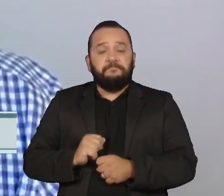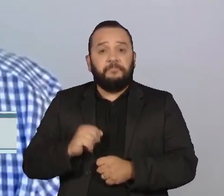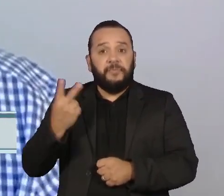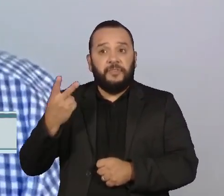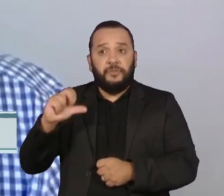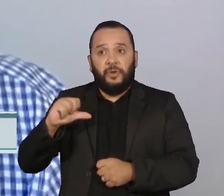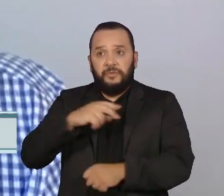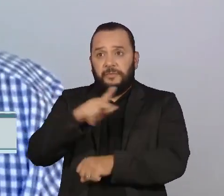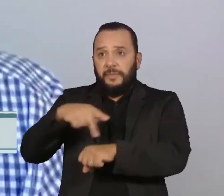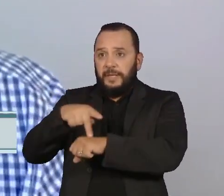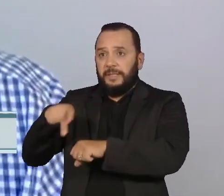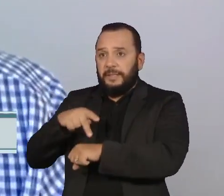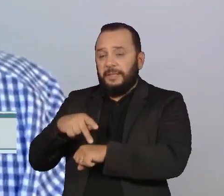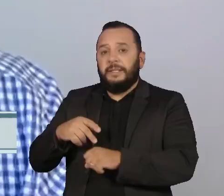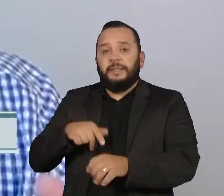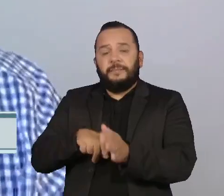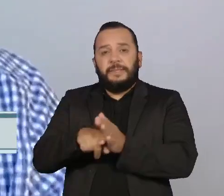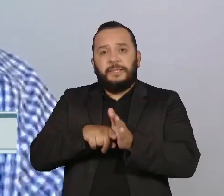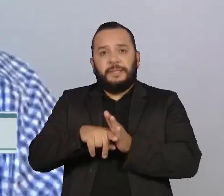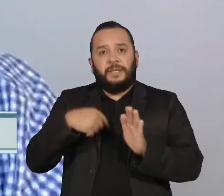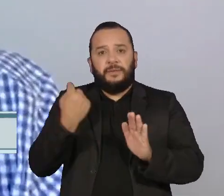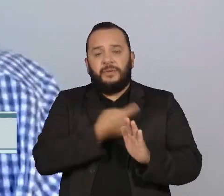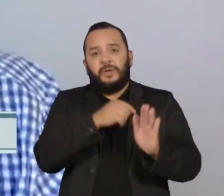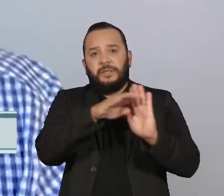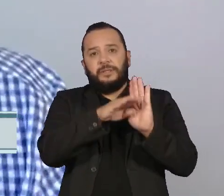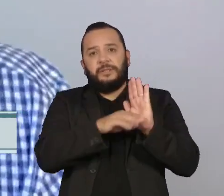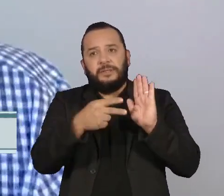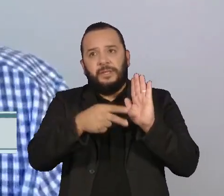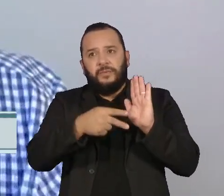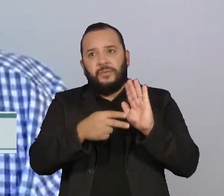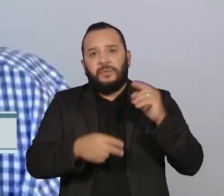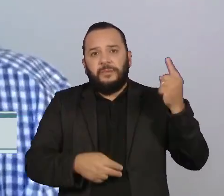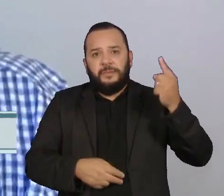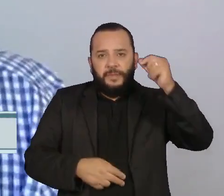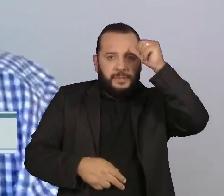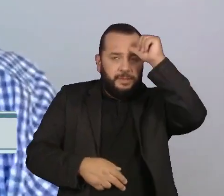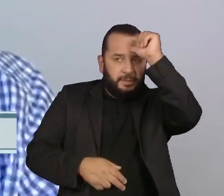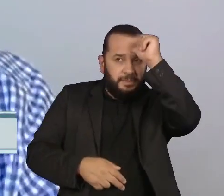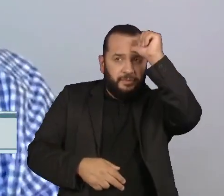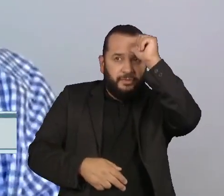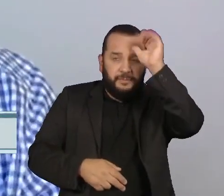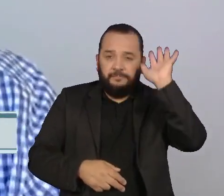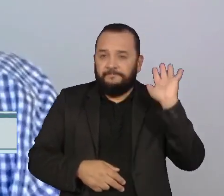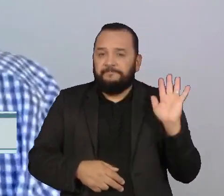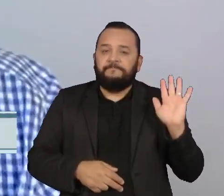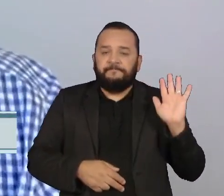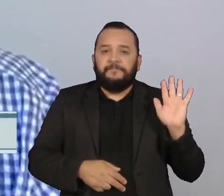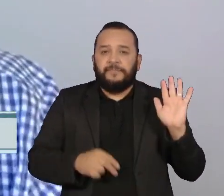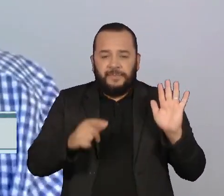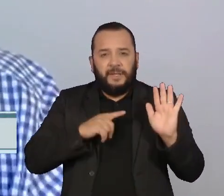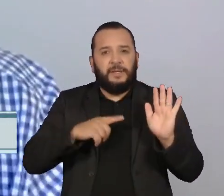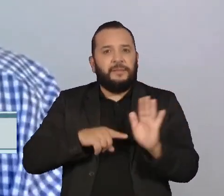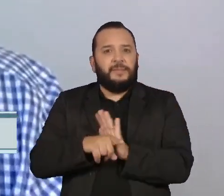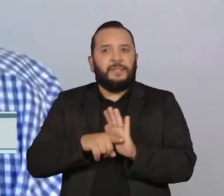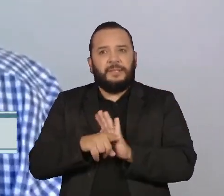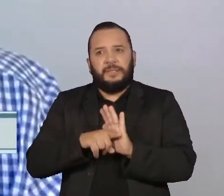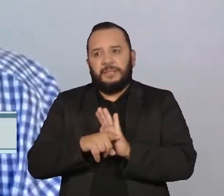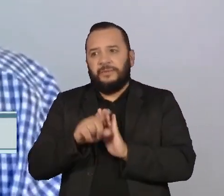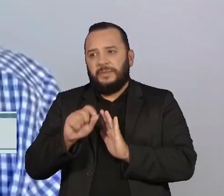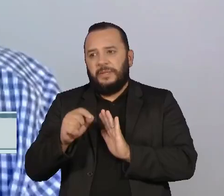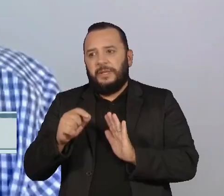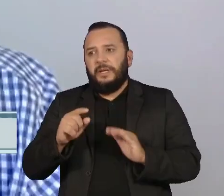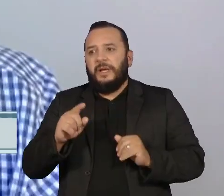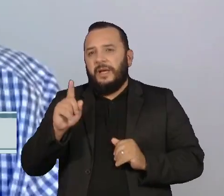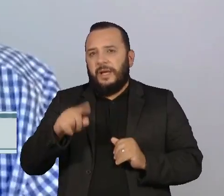países pesquisados, nós ficamos em segundo lugar, perdendo somente para a Índia. Então, esses dados, eles são um dos dados